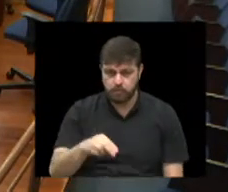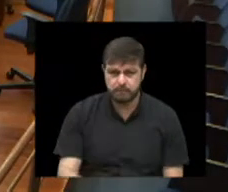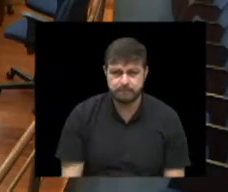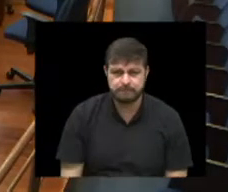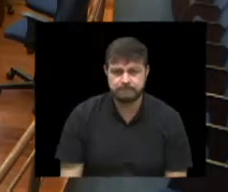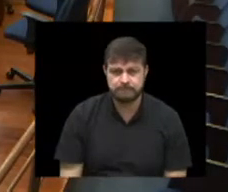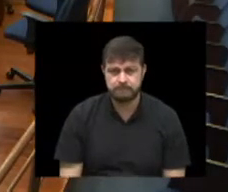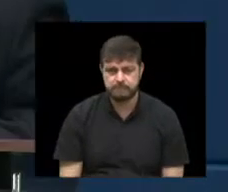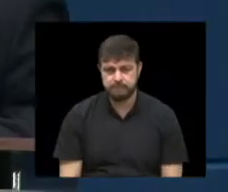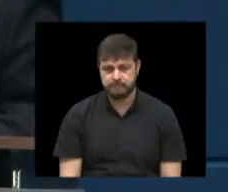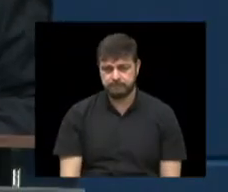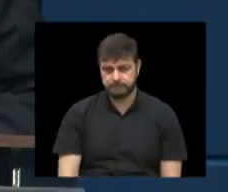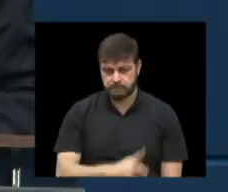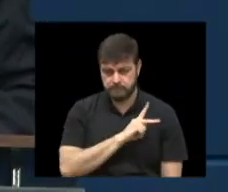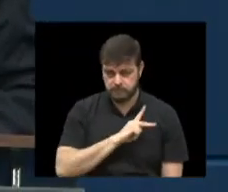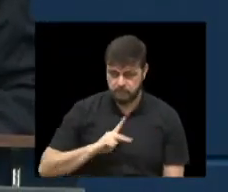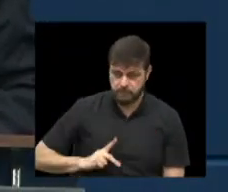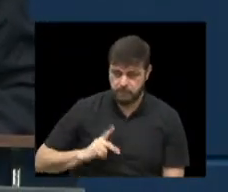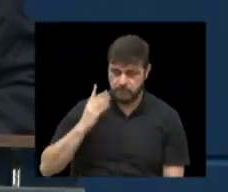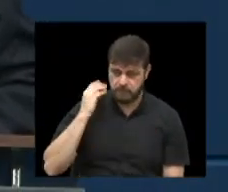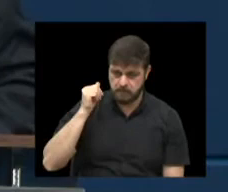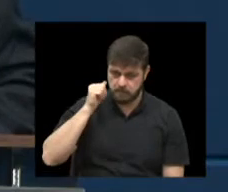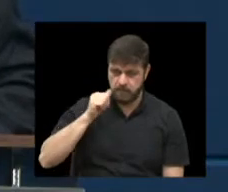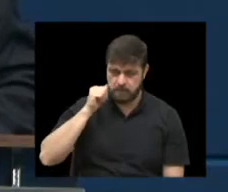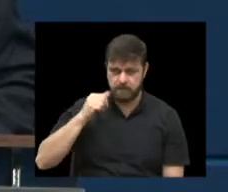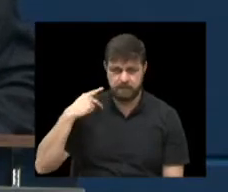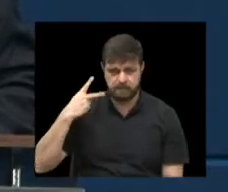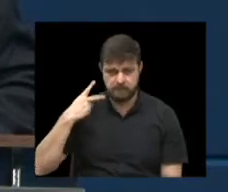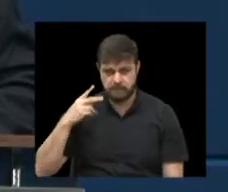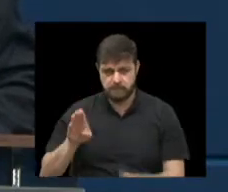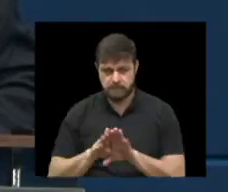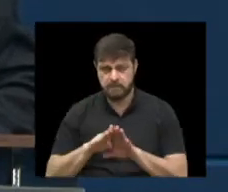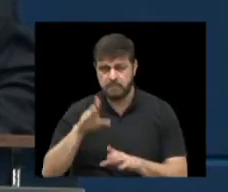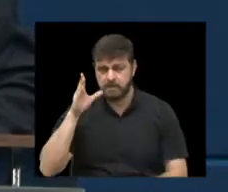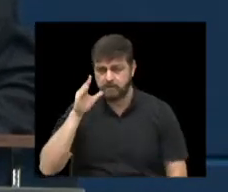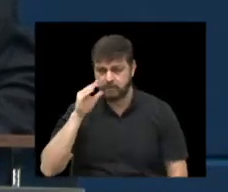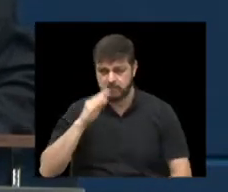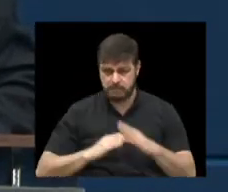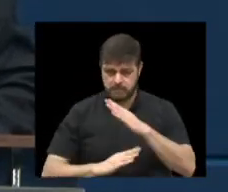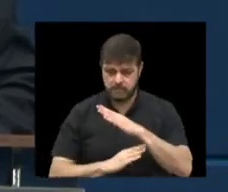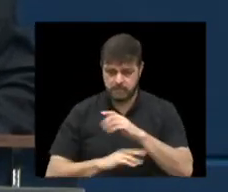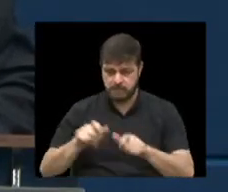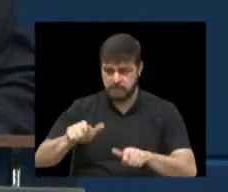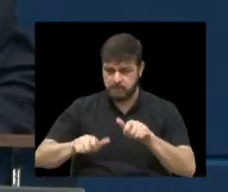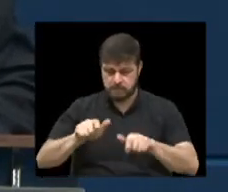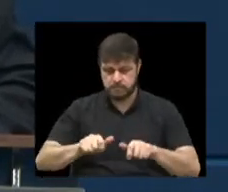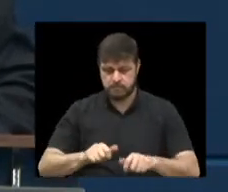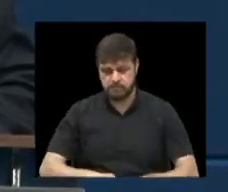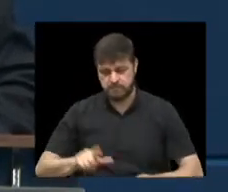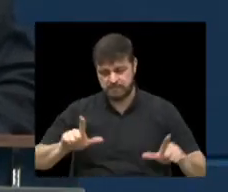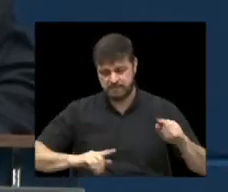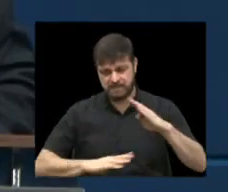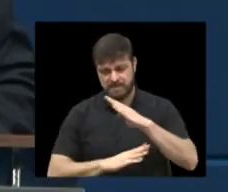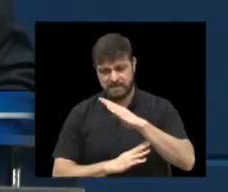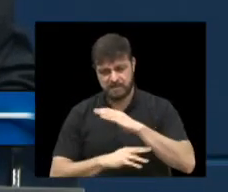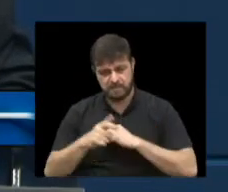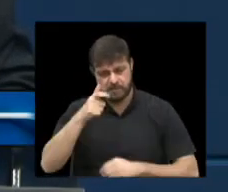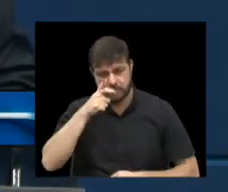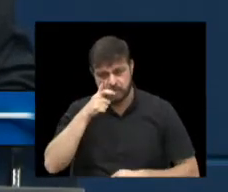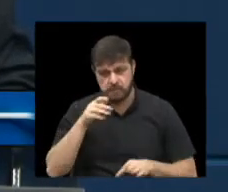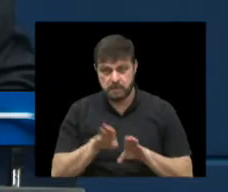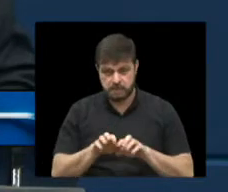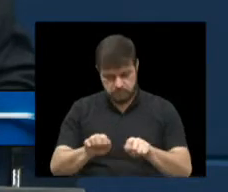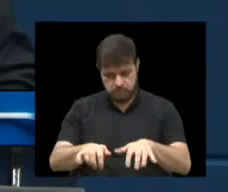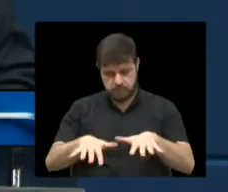Presidente, vereadora Mariana, amigos vereadores, funcionários da casa, público que nos assiste pela TV Câmara e público